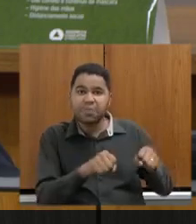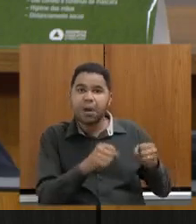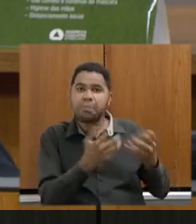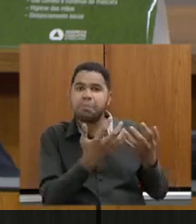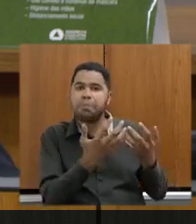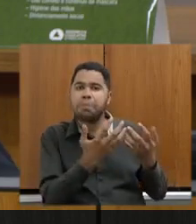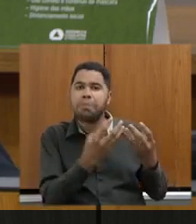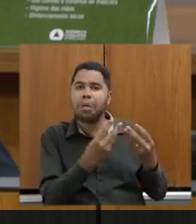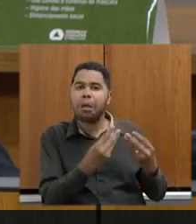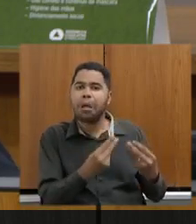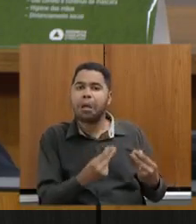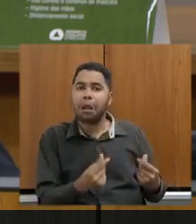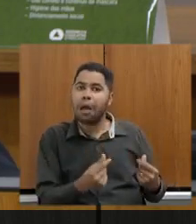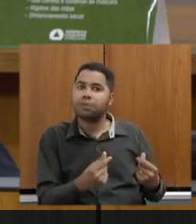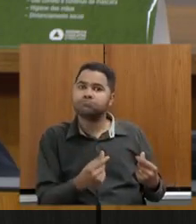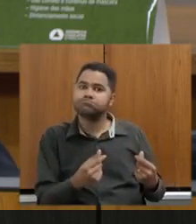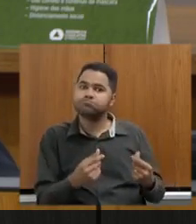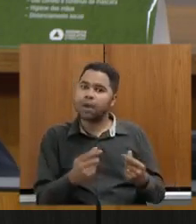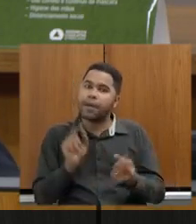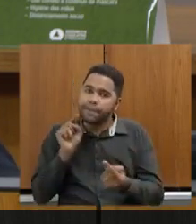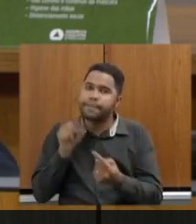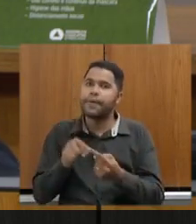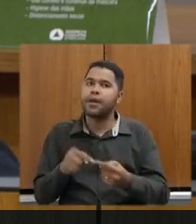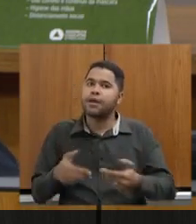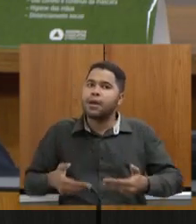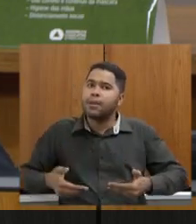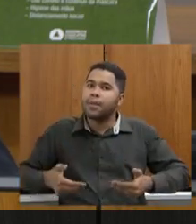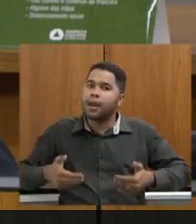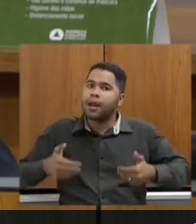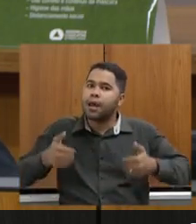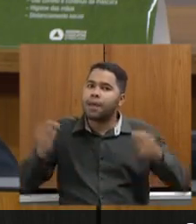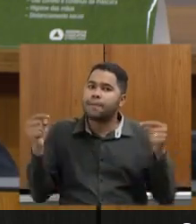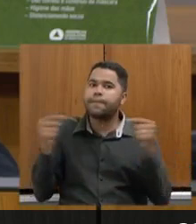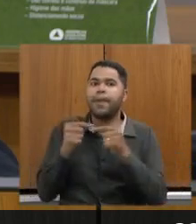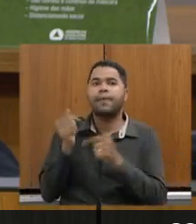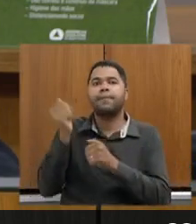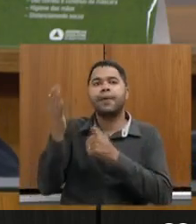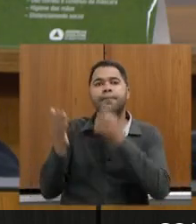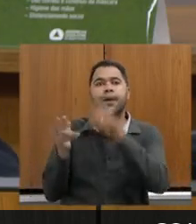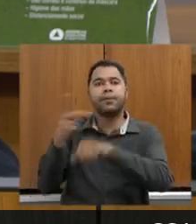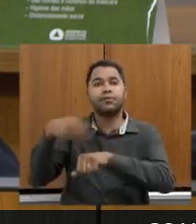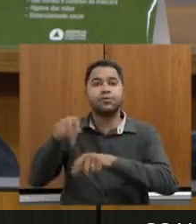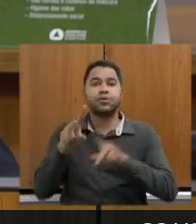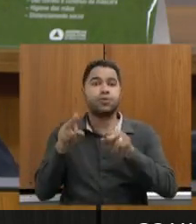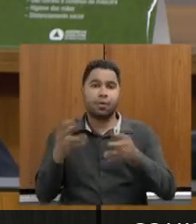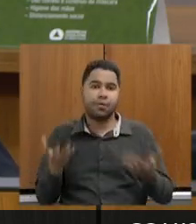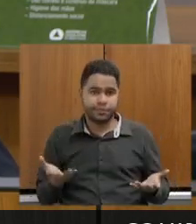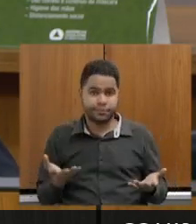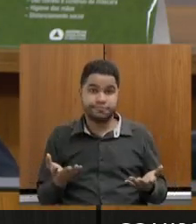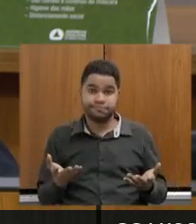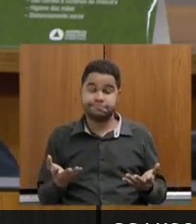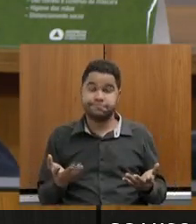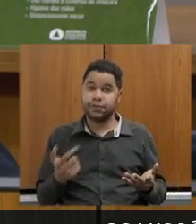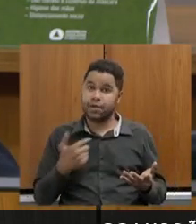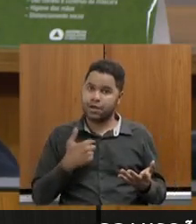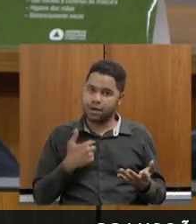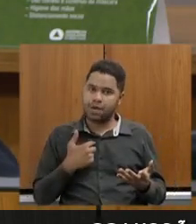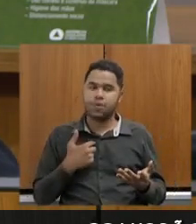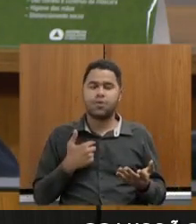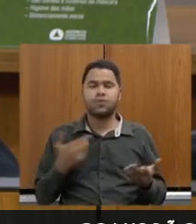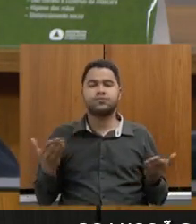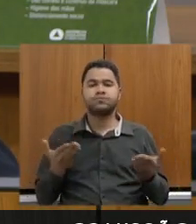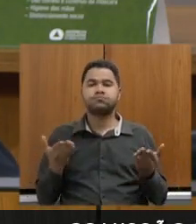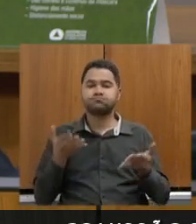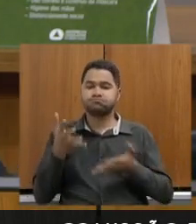dessa nova administração é realmente colocar em sua em níveis internacionais como aconteceu com a delegacia da quarta então eu fiz